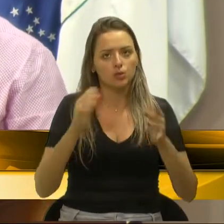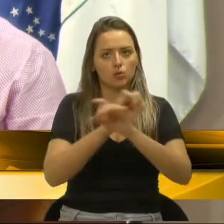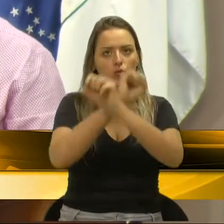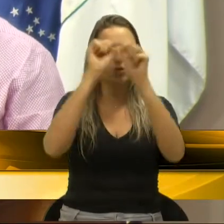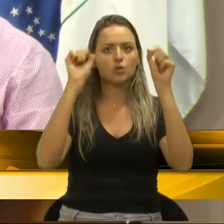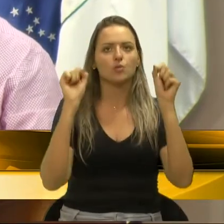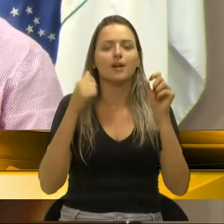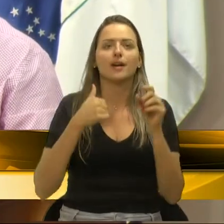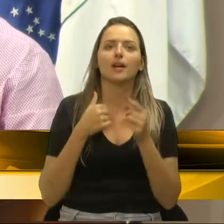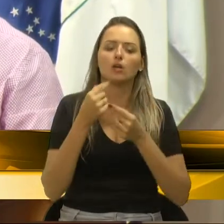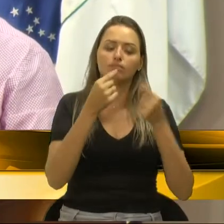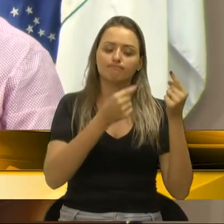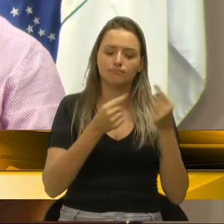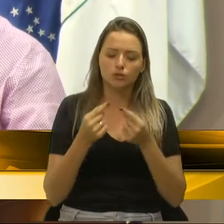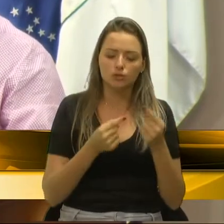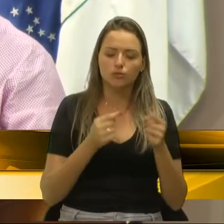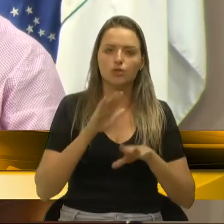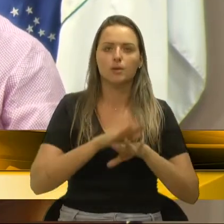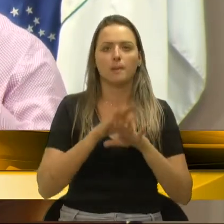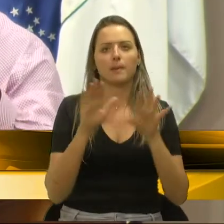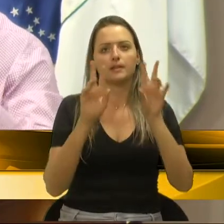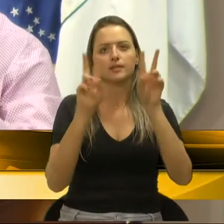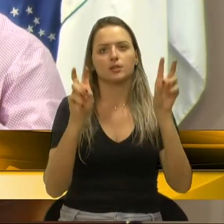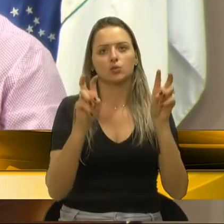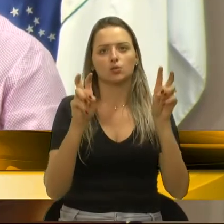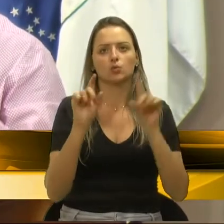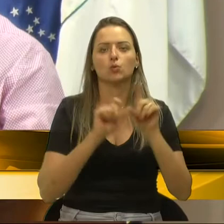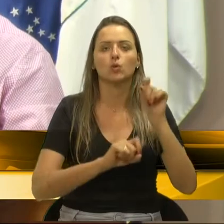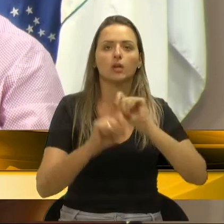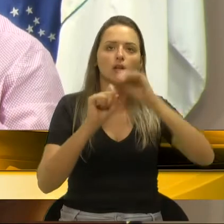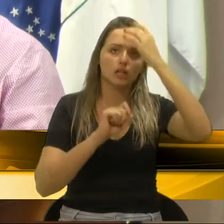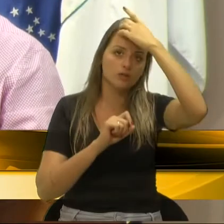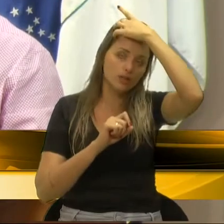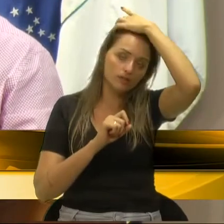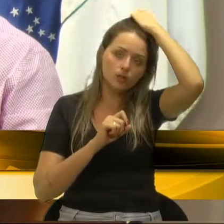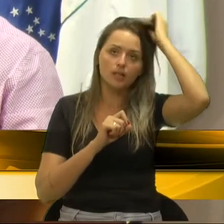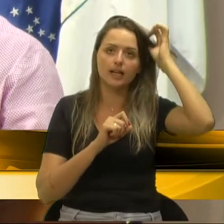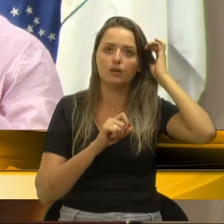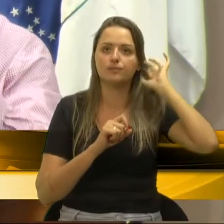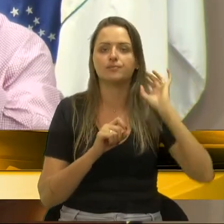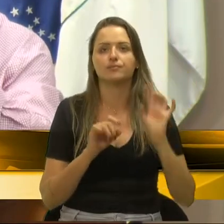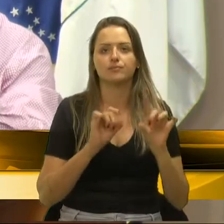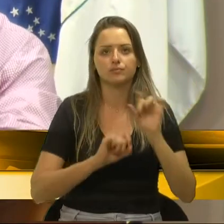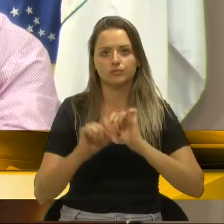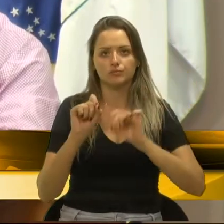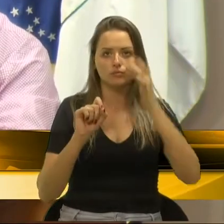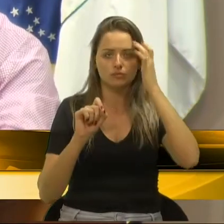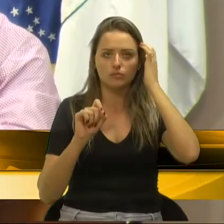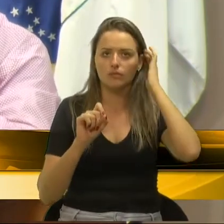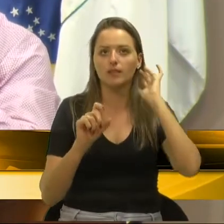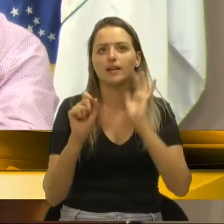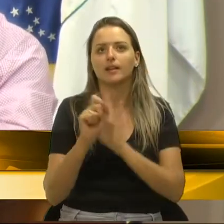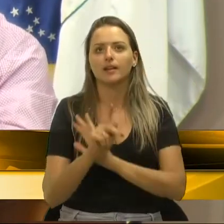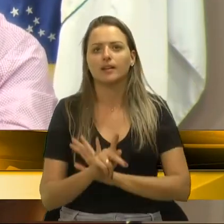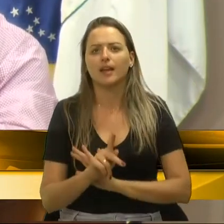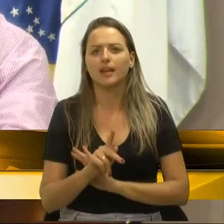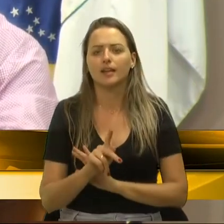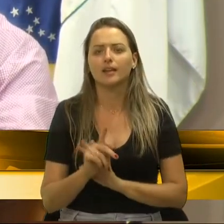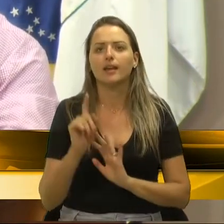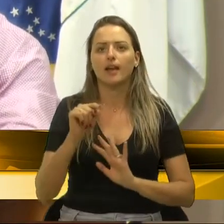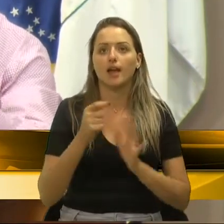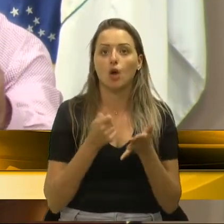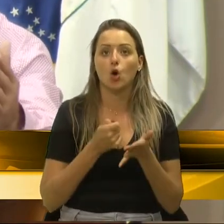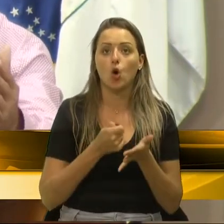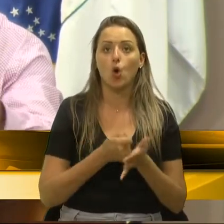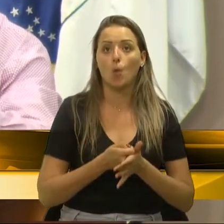debater um pouco mais aqui, para poder explicar um pouco mais para o contribuinte. Ninguém é